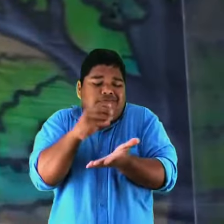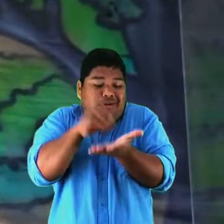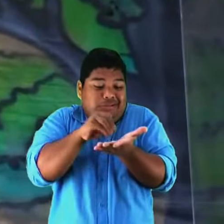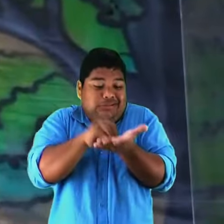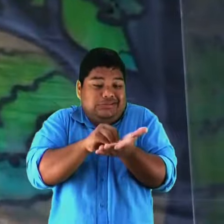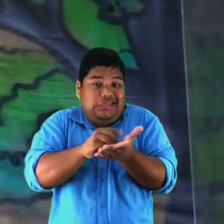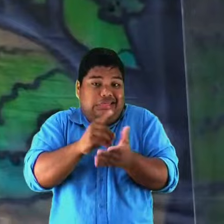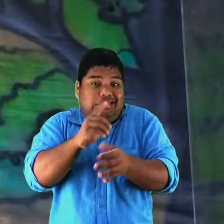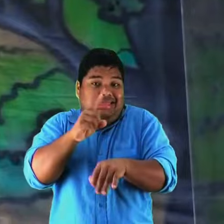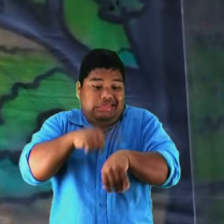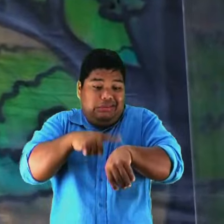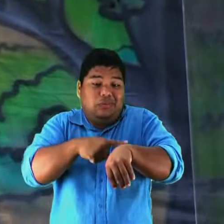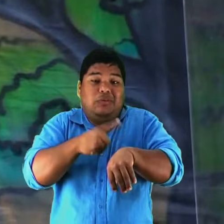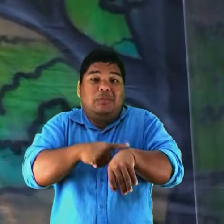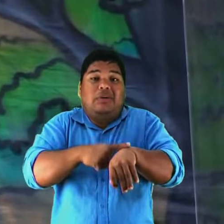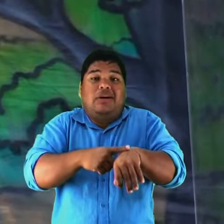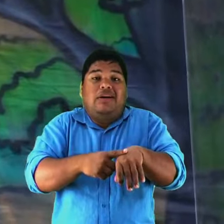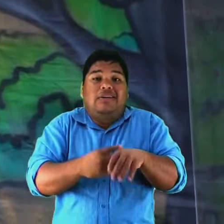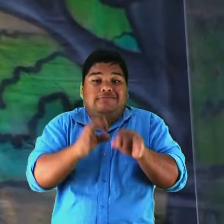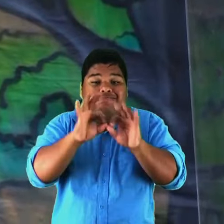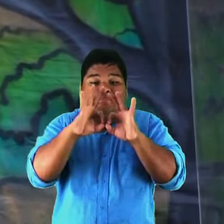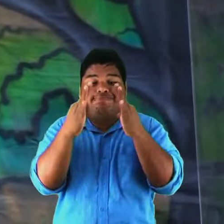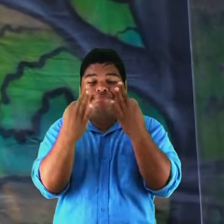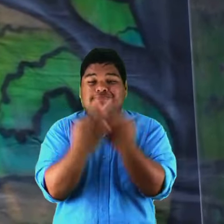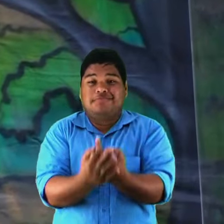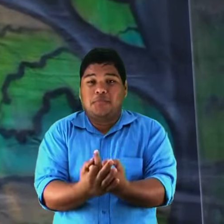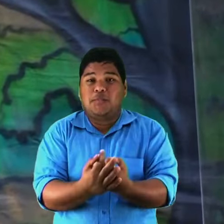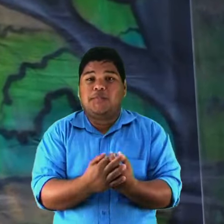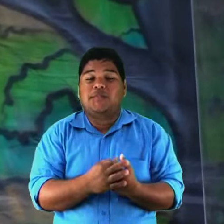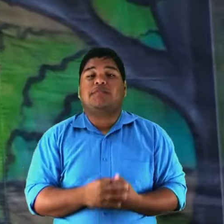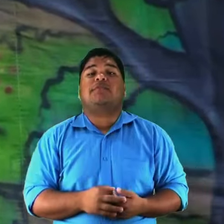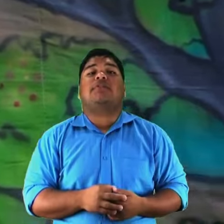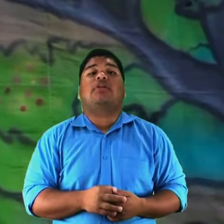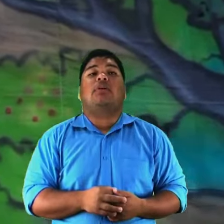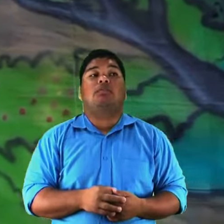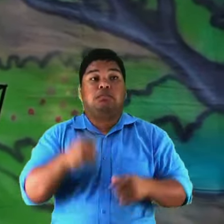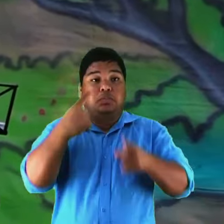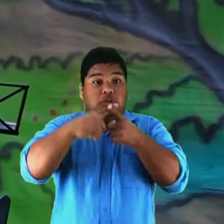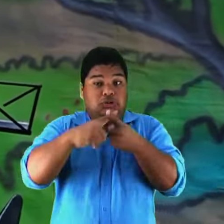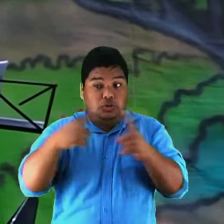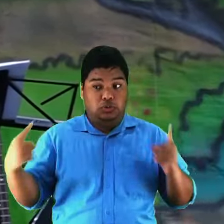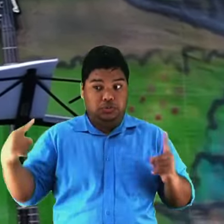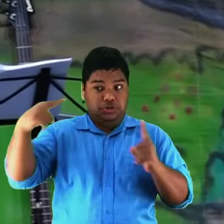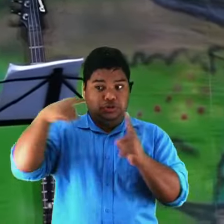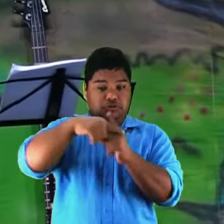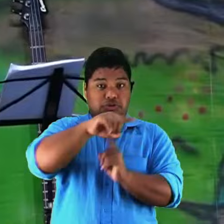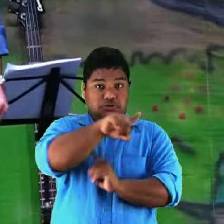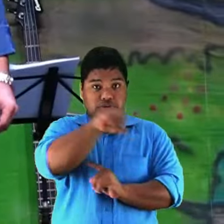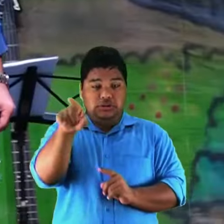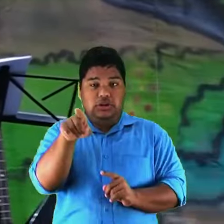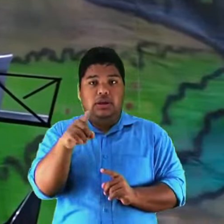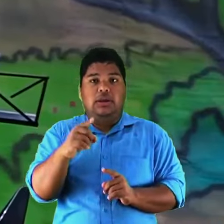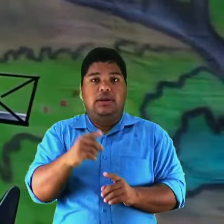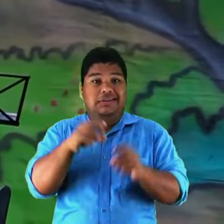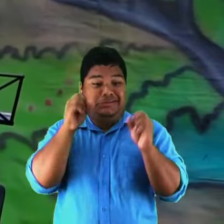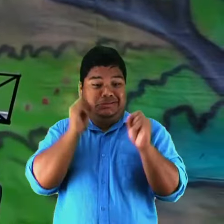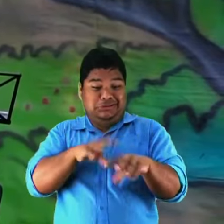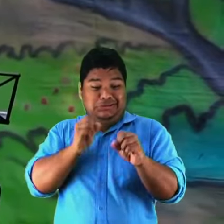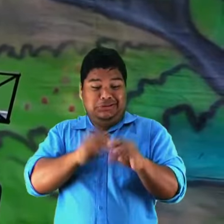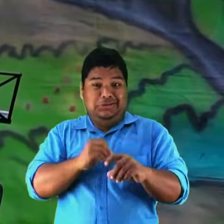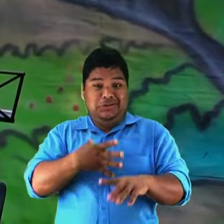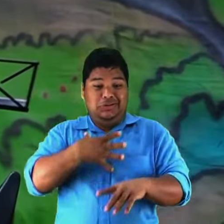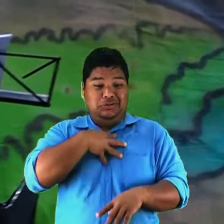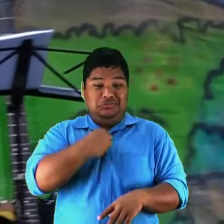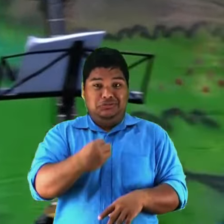porque um alvo que você tem é levar suas crianças a conhecerem a Jesus Cristo. É fazer dele grandes